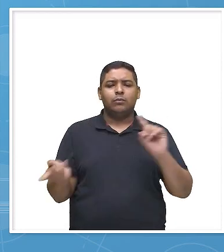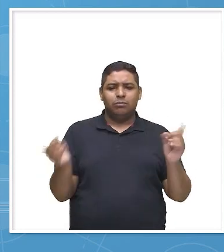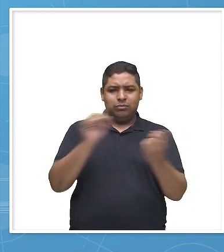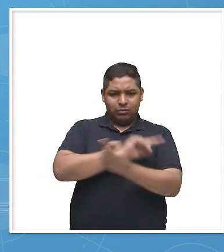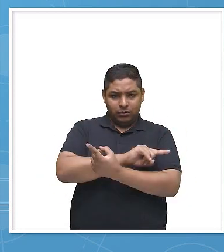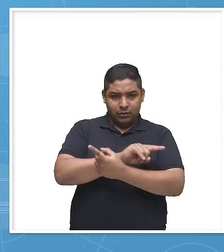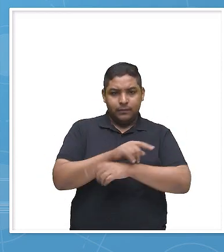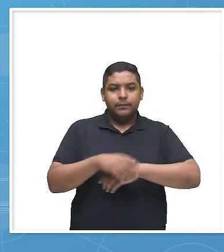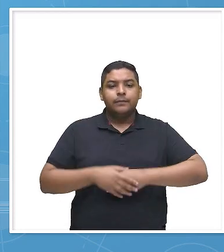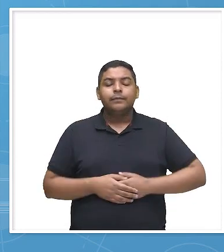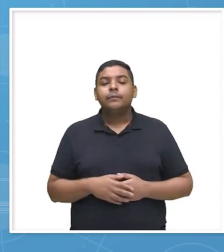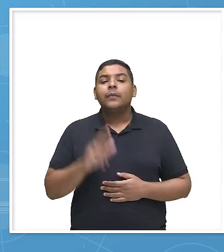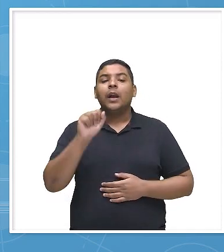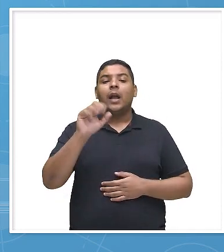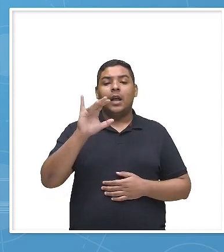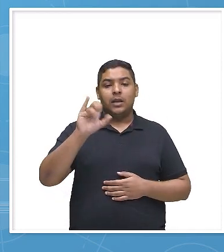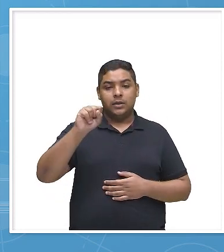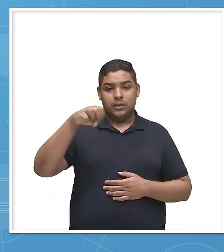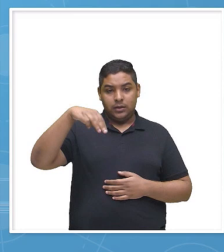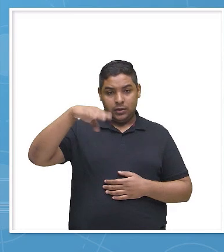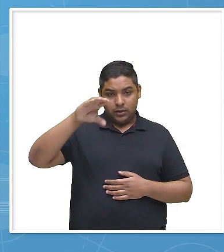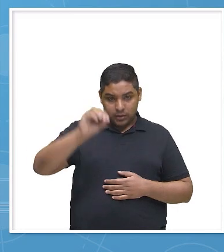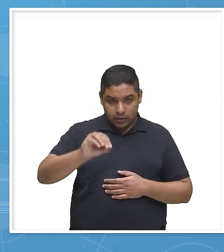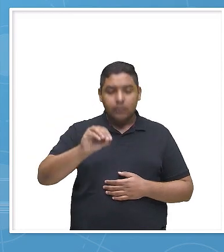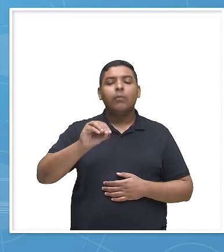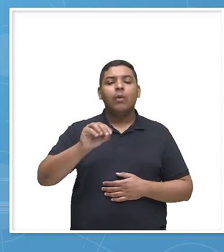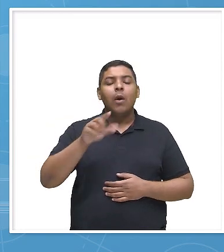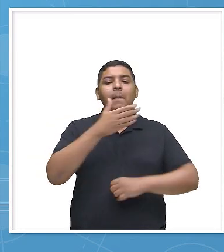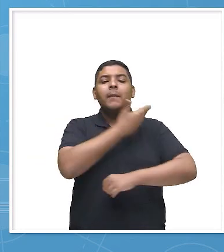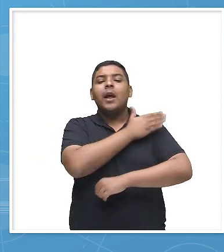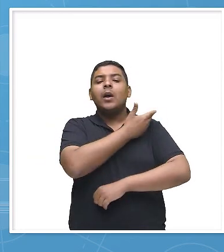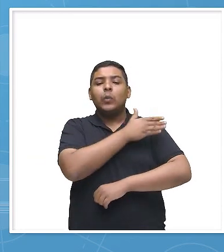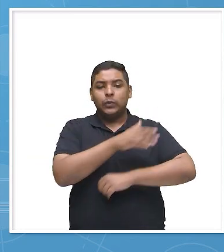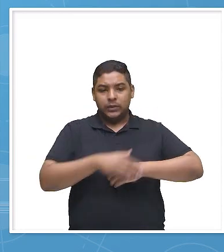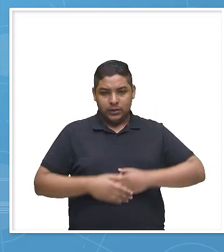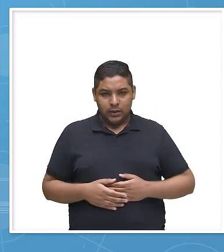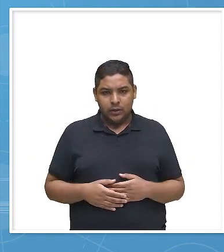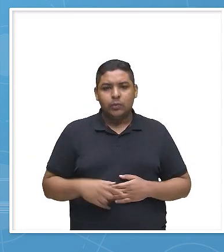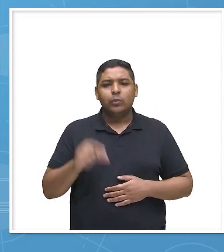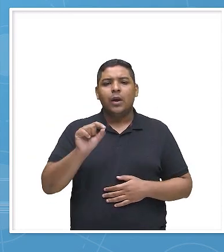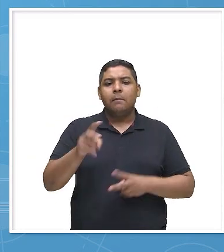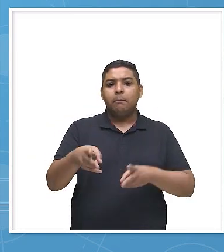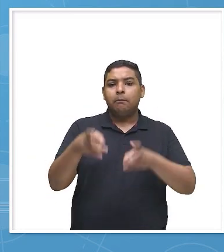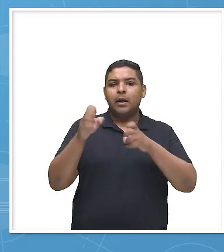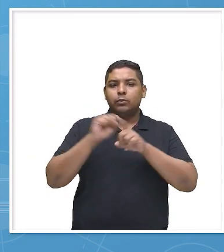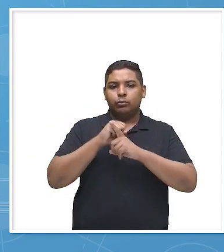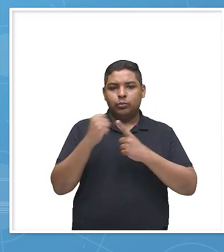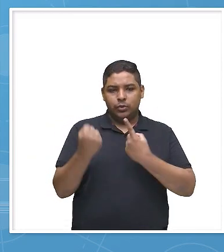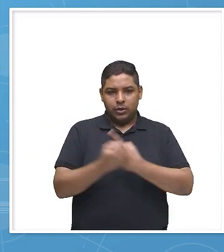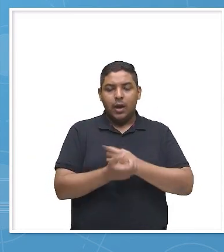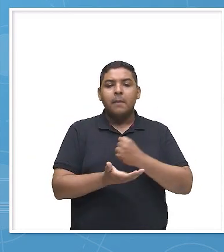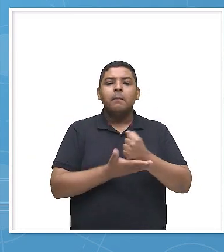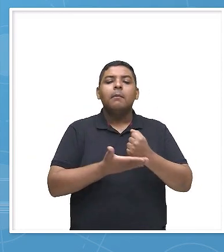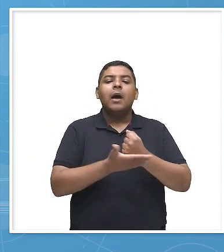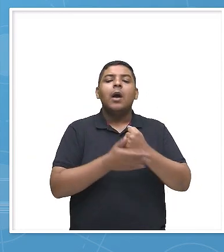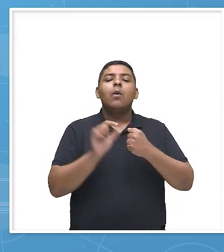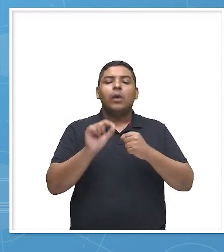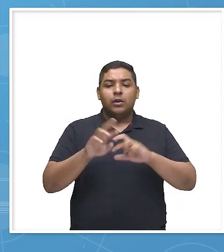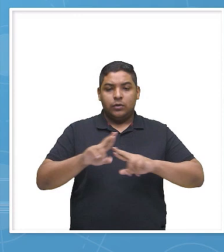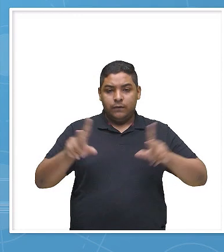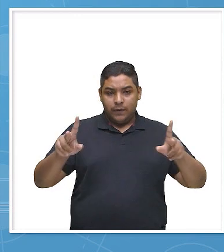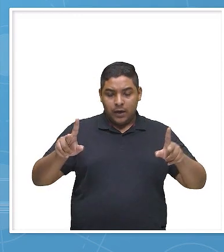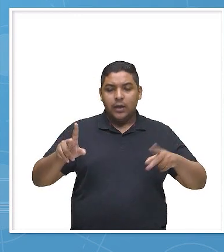na discriminação com base em percepções sociais baseadas em diferenças